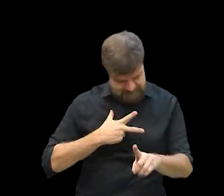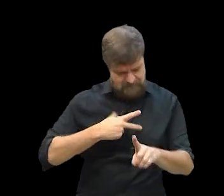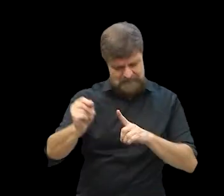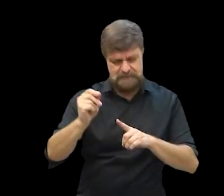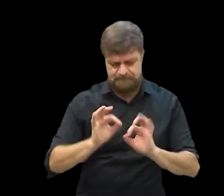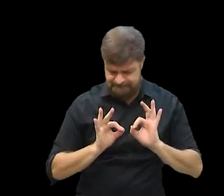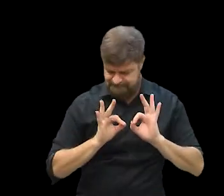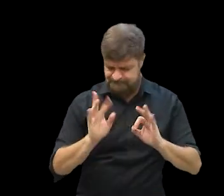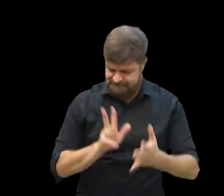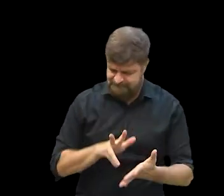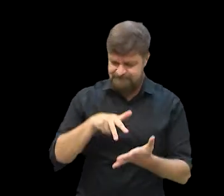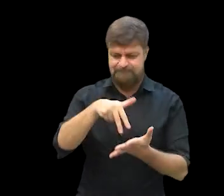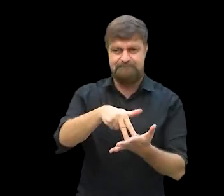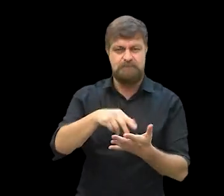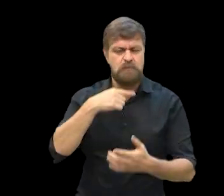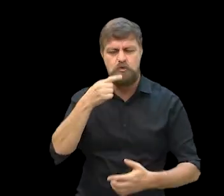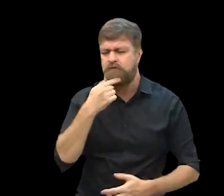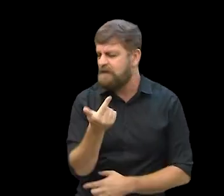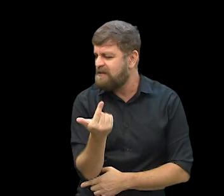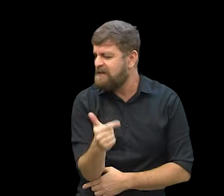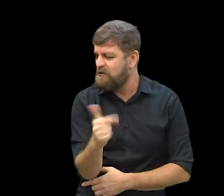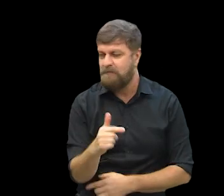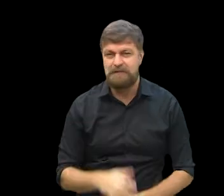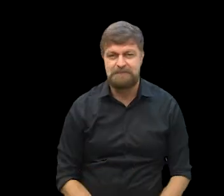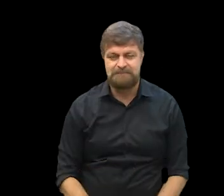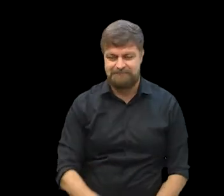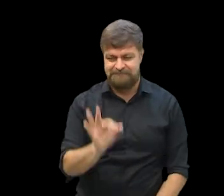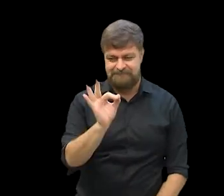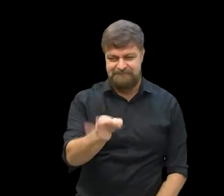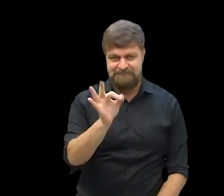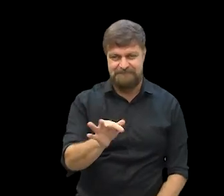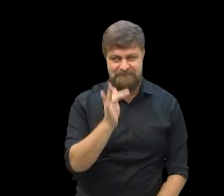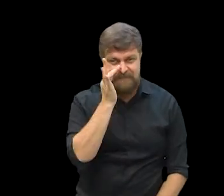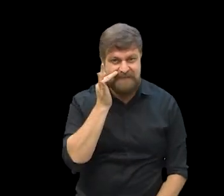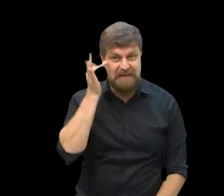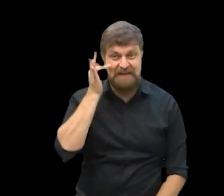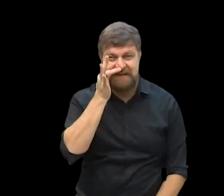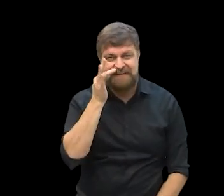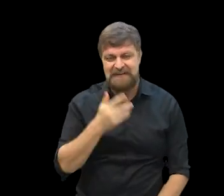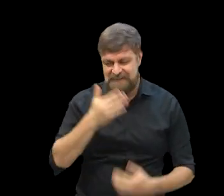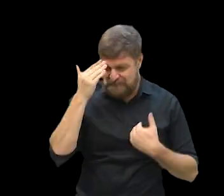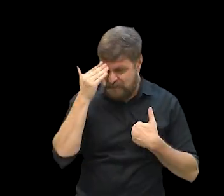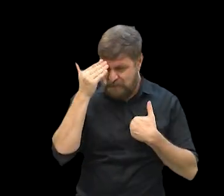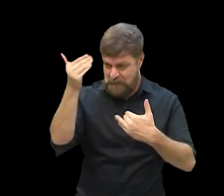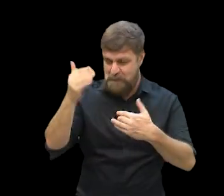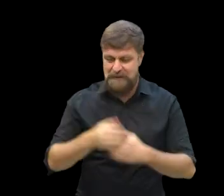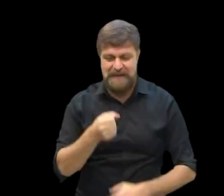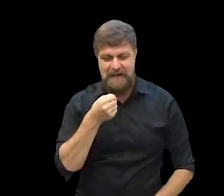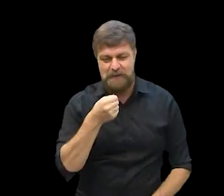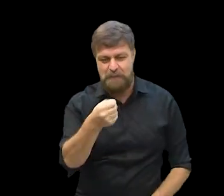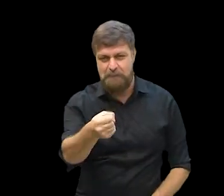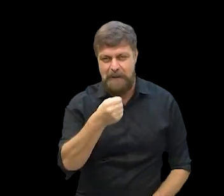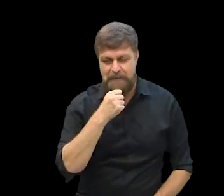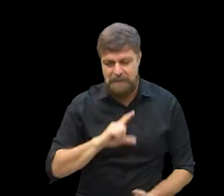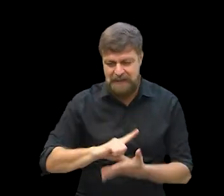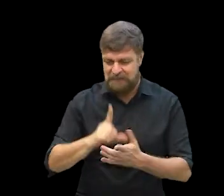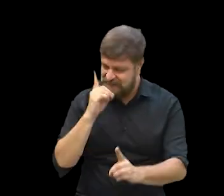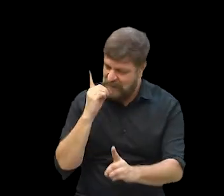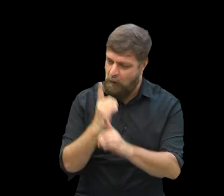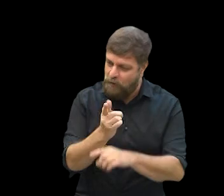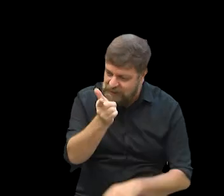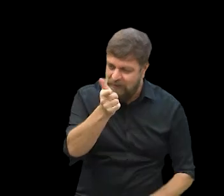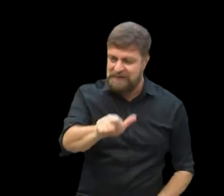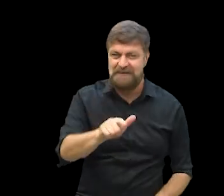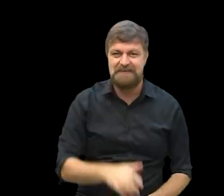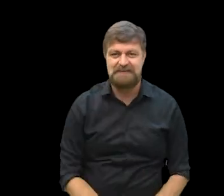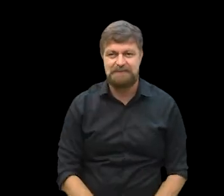pena, sem dúvida nenhuma. Tá certo, então, Fernando Borges, obrigada pela sua entrevista e até uma